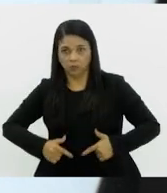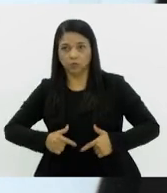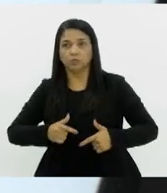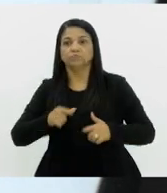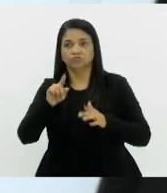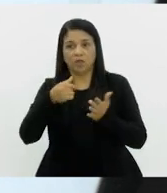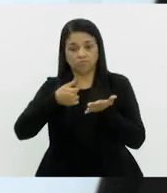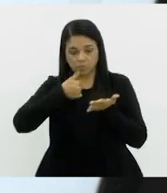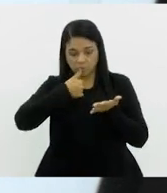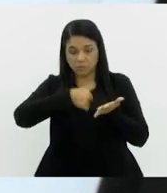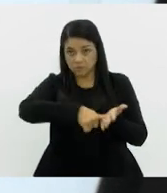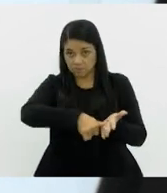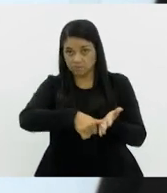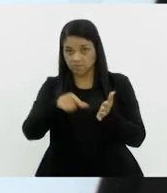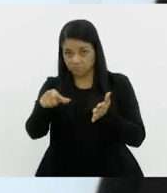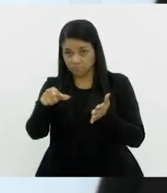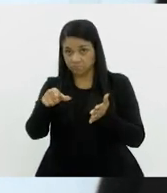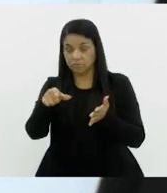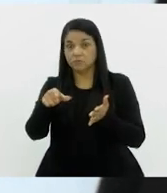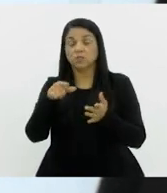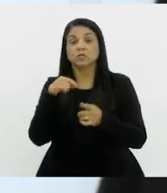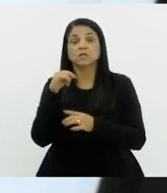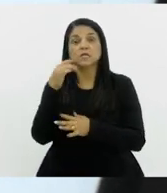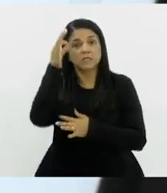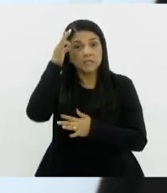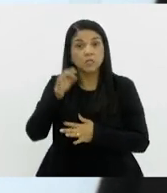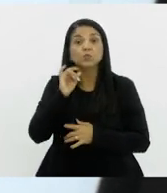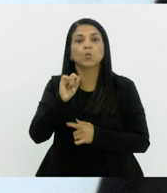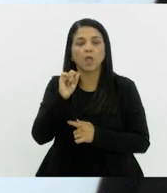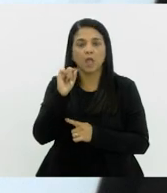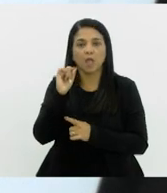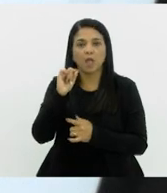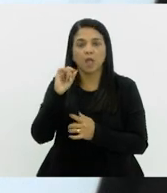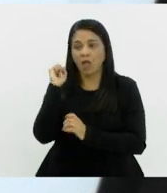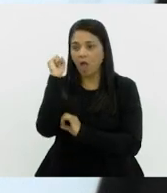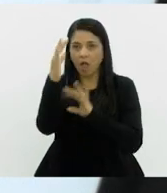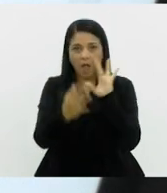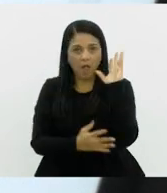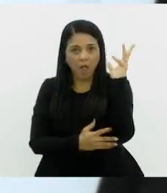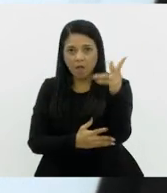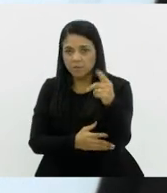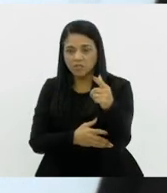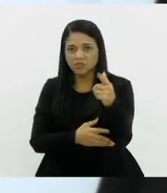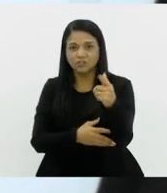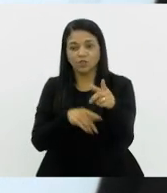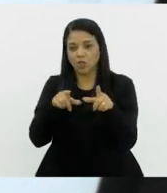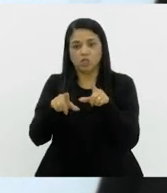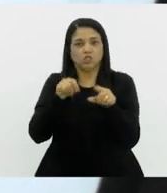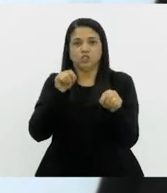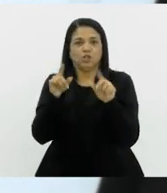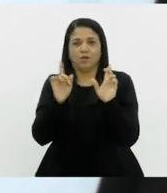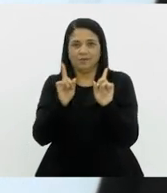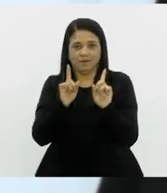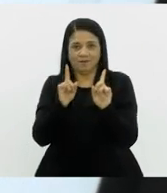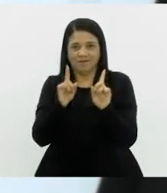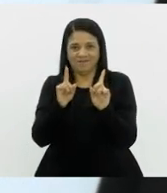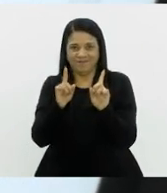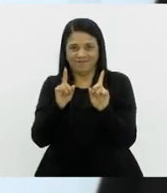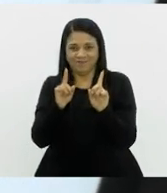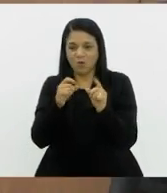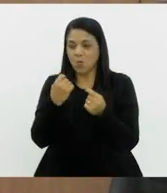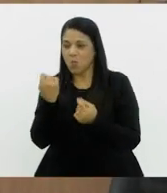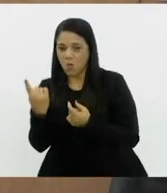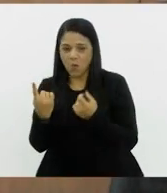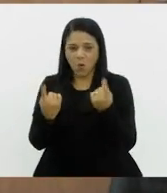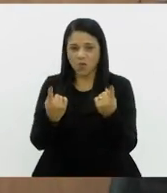fazem justamente por entender que a questão ambiental não é mais algo opcional, não é algo mais que pode ficar a crivo de uma ou